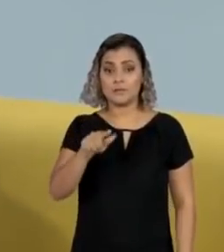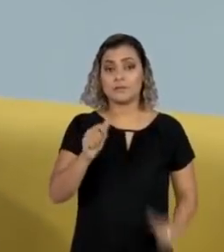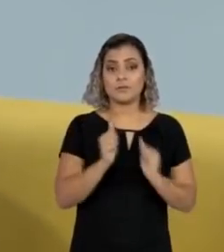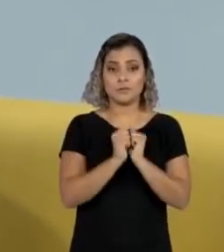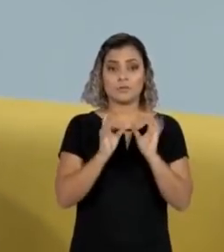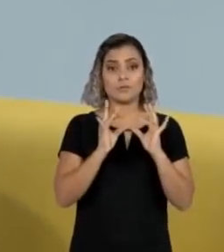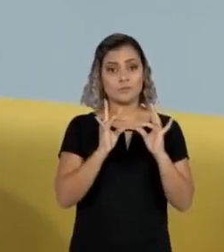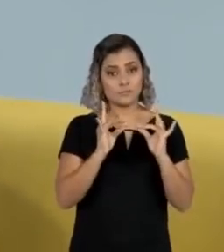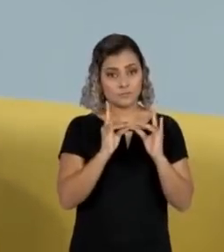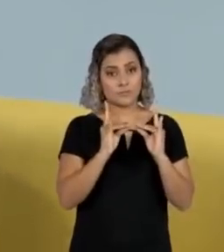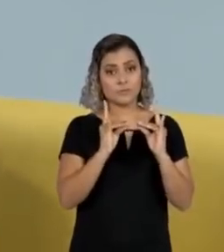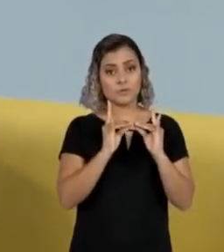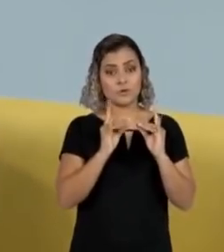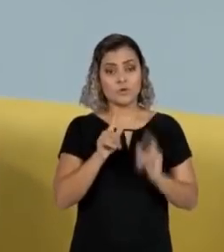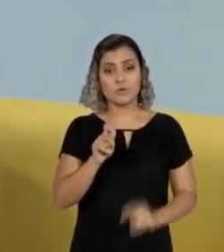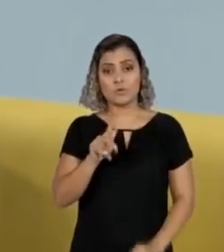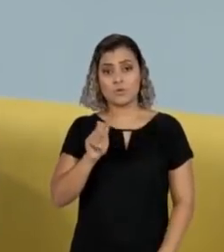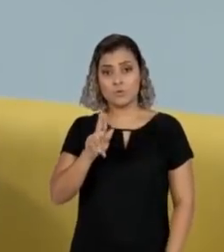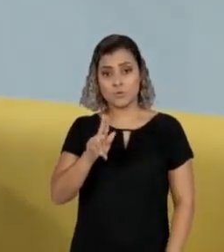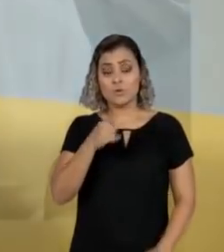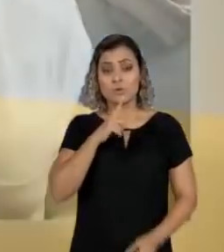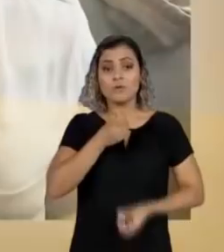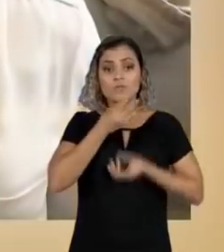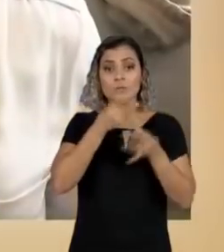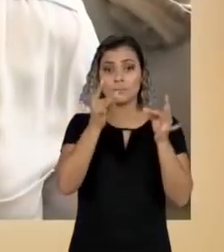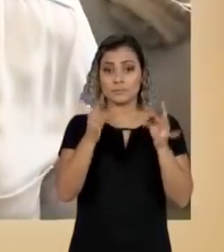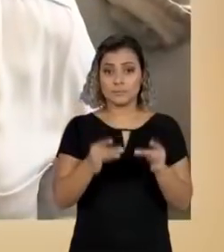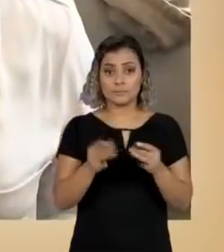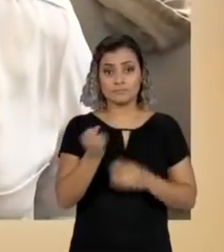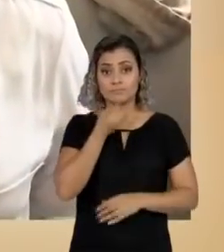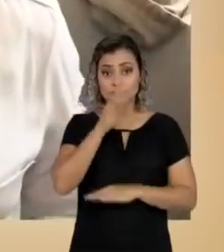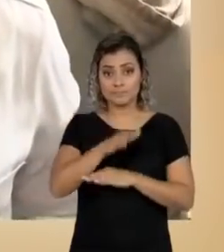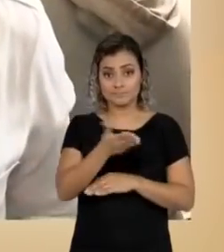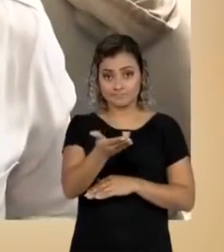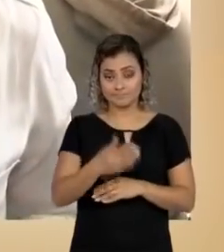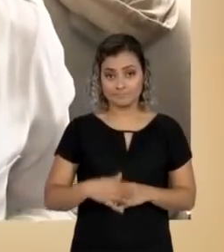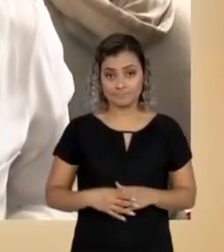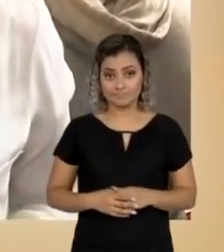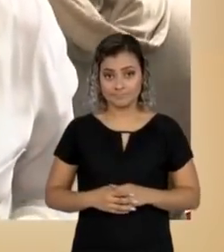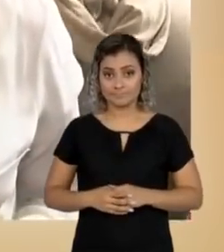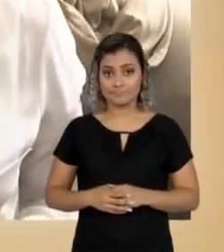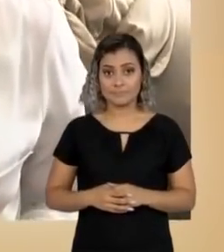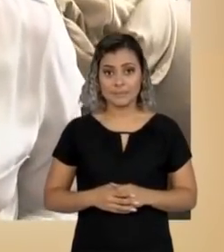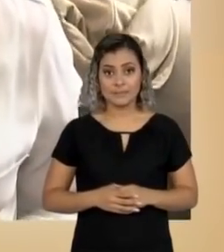velório de Gugu Liberato e tem outras informações. Boa tarde, Adriana.